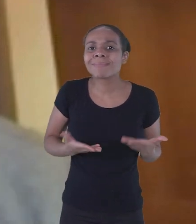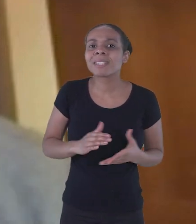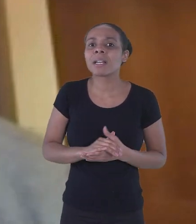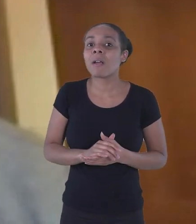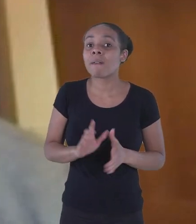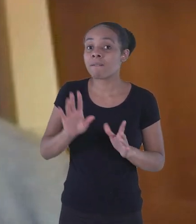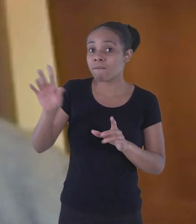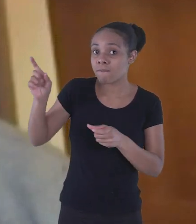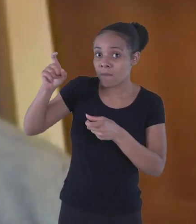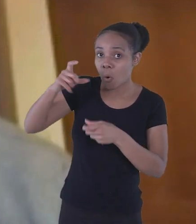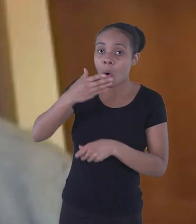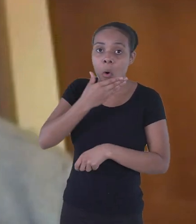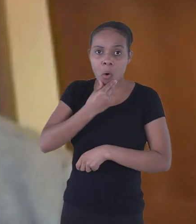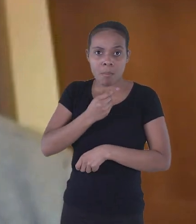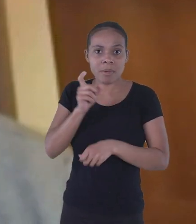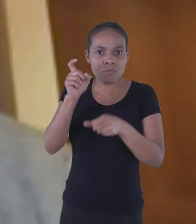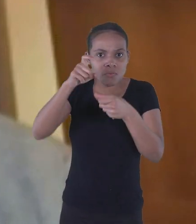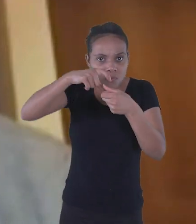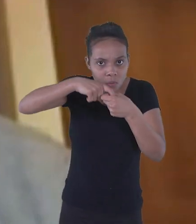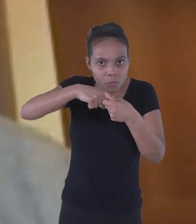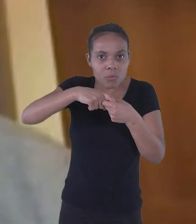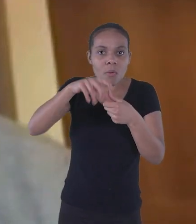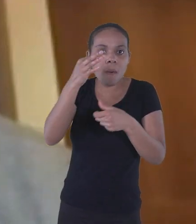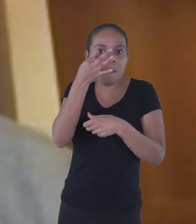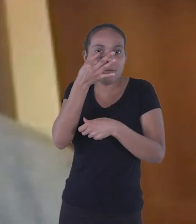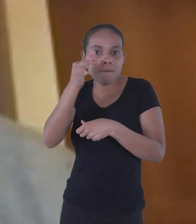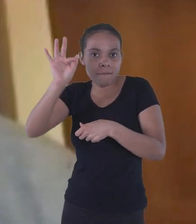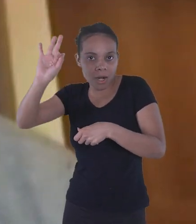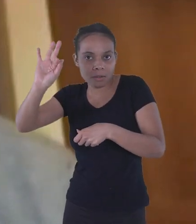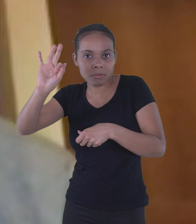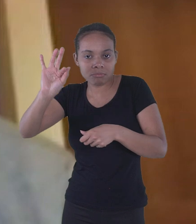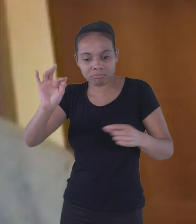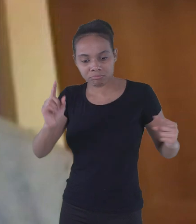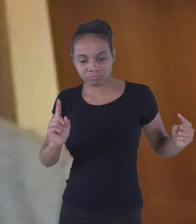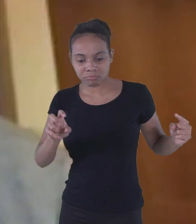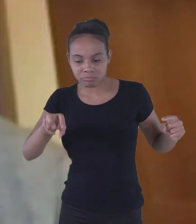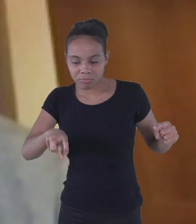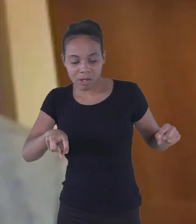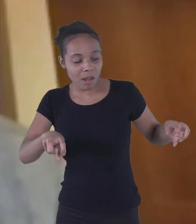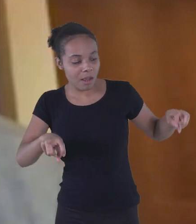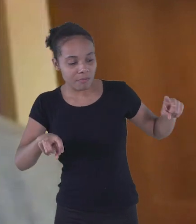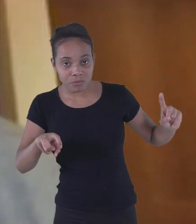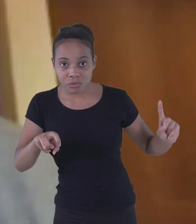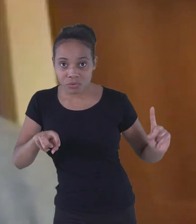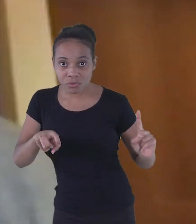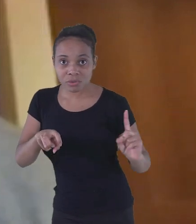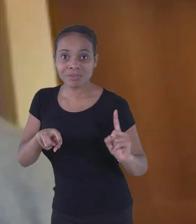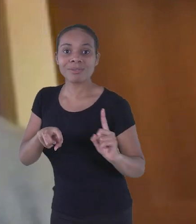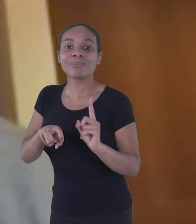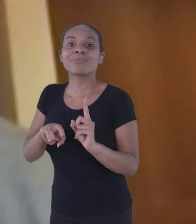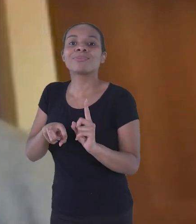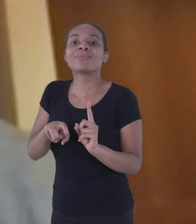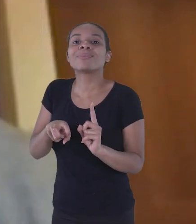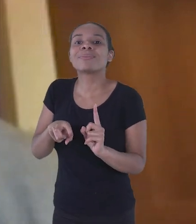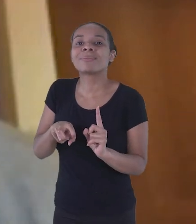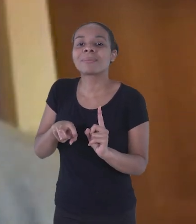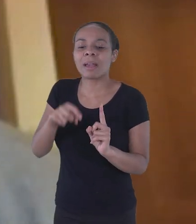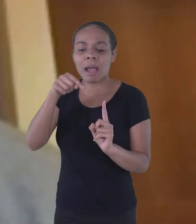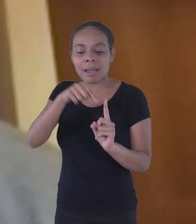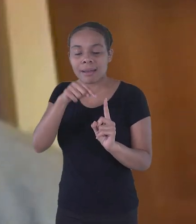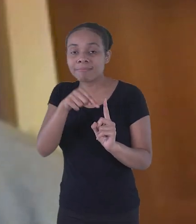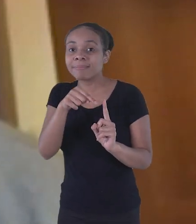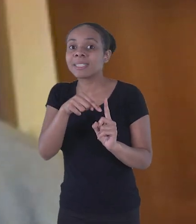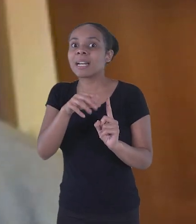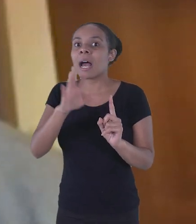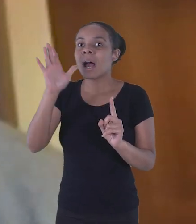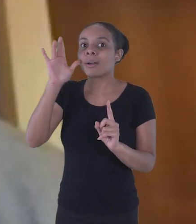da França, era um pianista, e que na França tinha assistido o último recital de um pianista que de fato